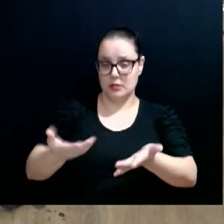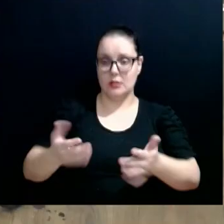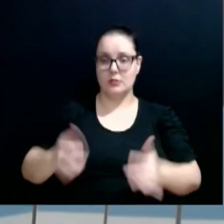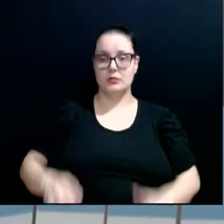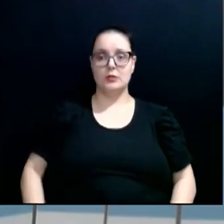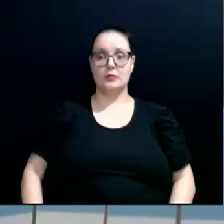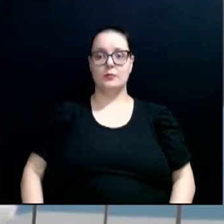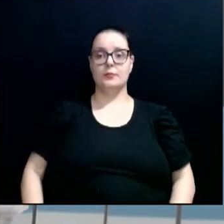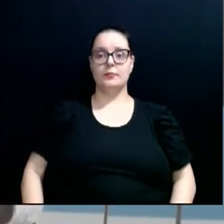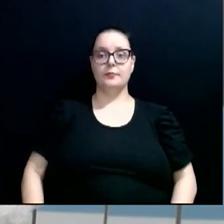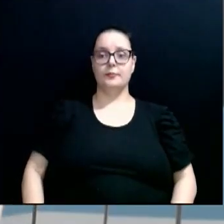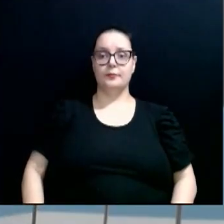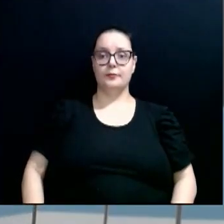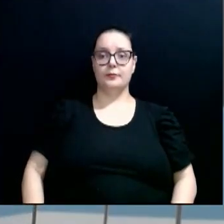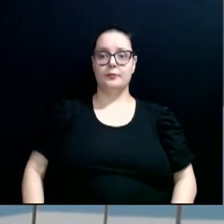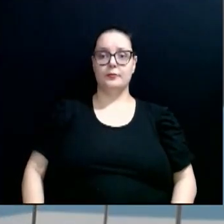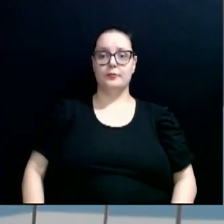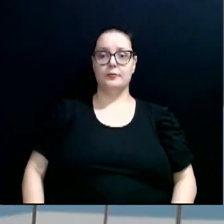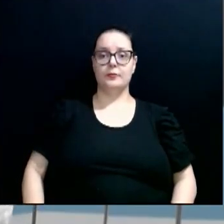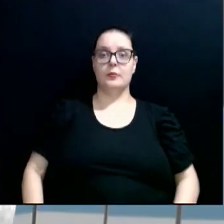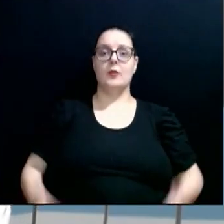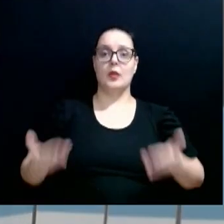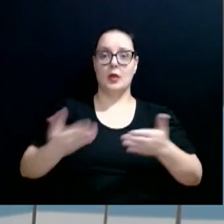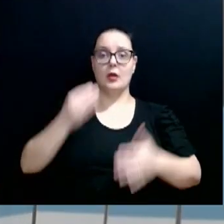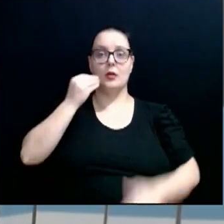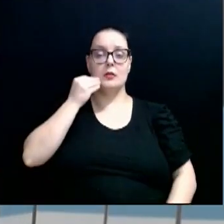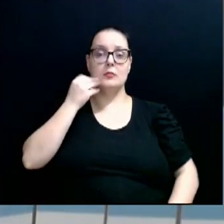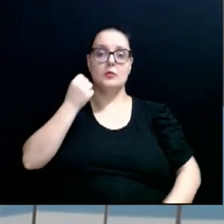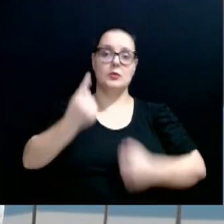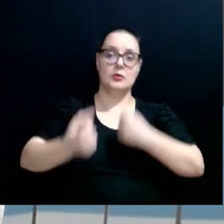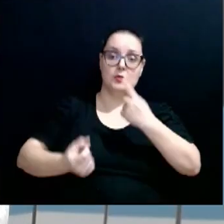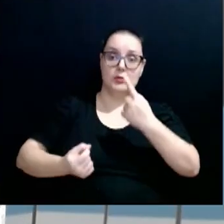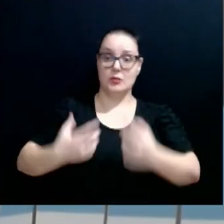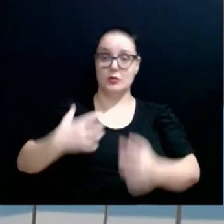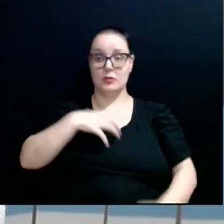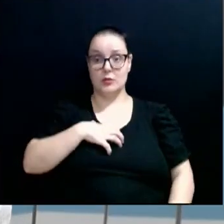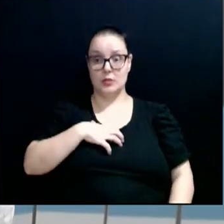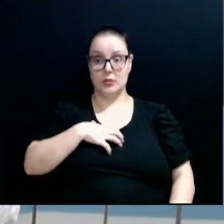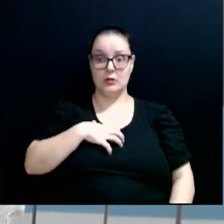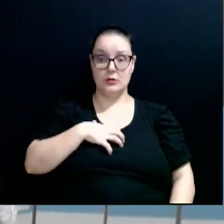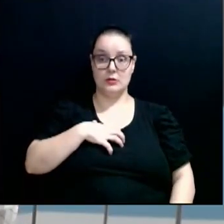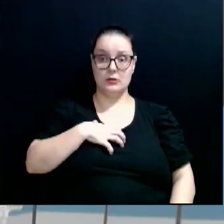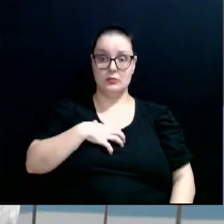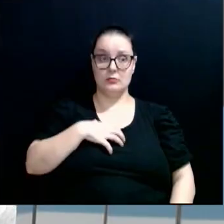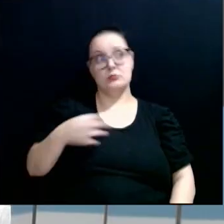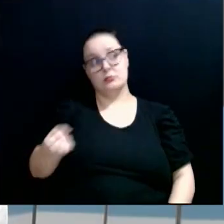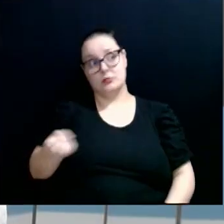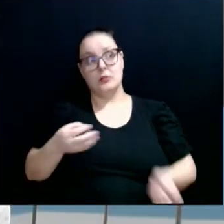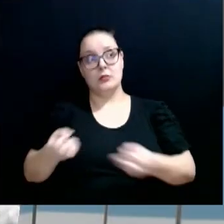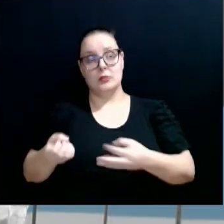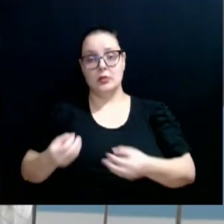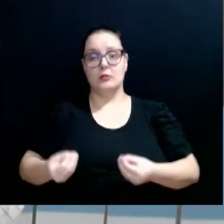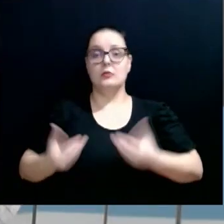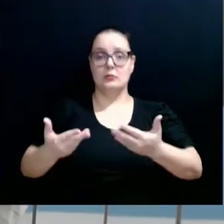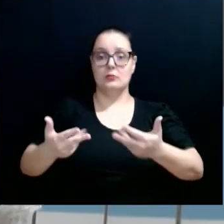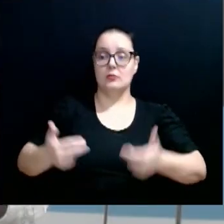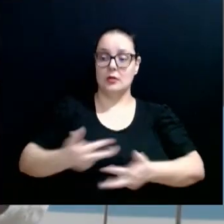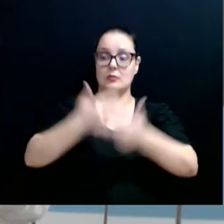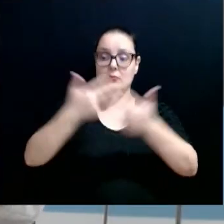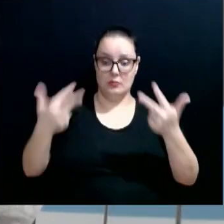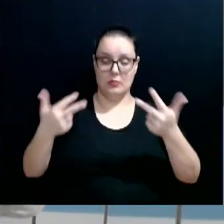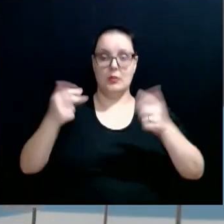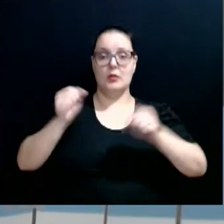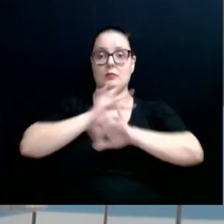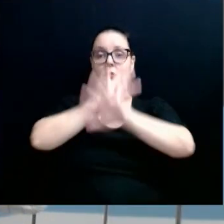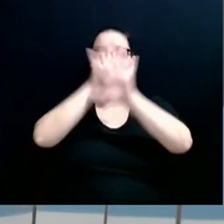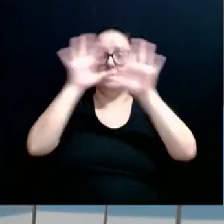gente tentou, de alguma forma, inovar, né? Trazer uma novidade, né? Para dar mais transparência, mais